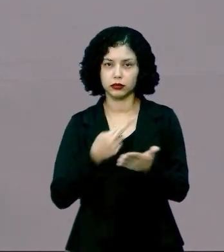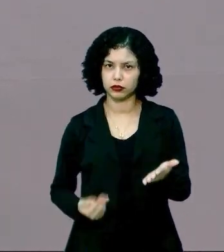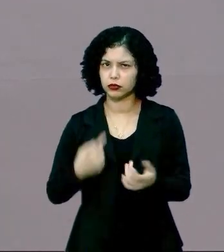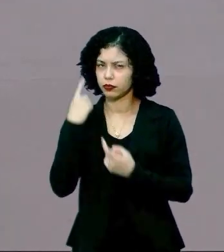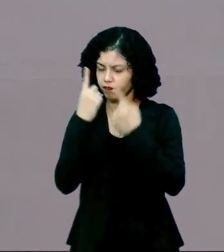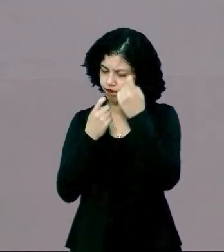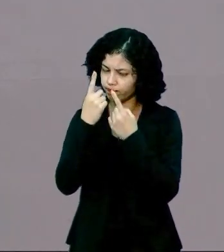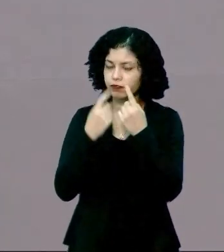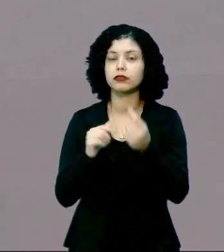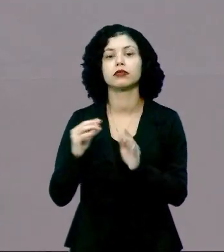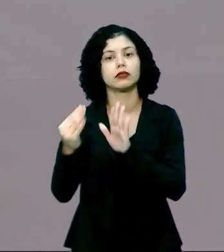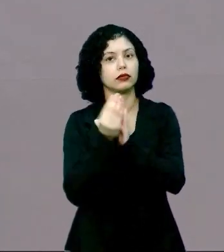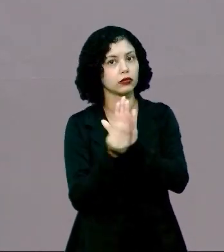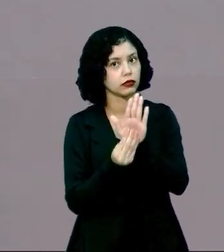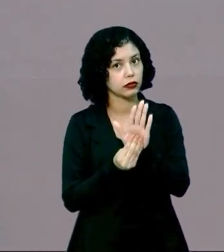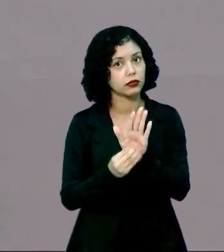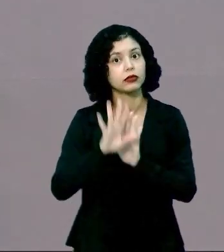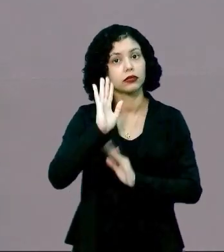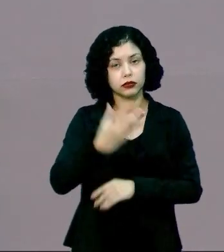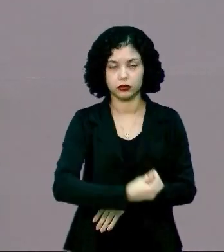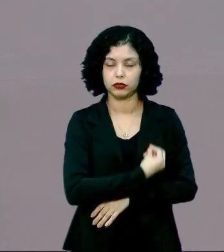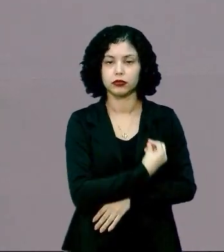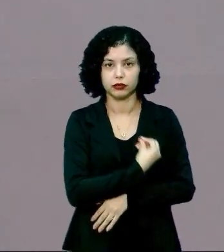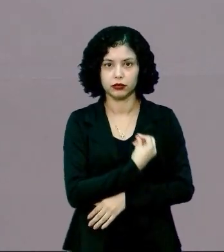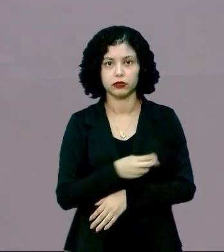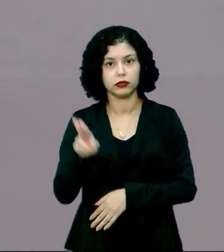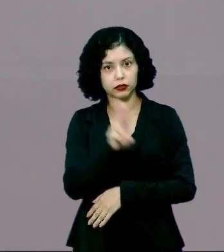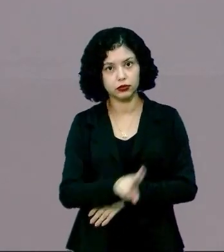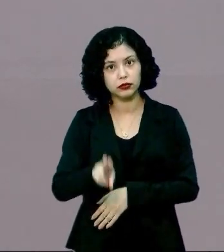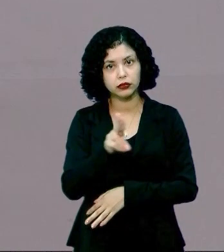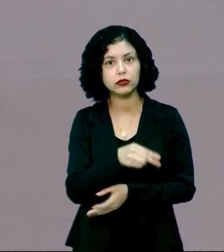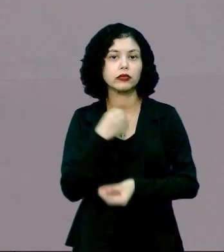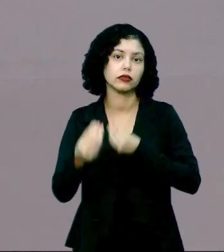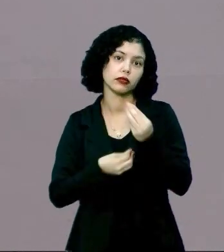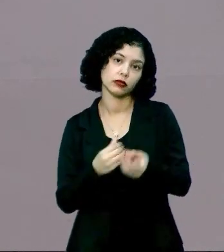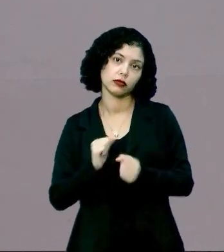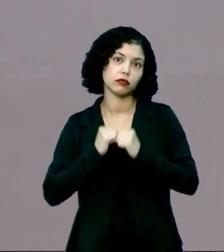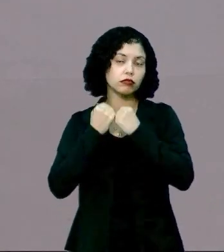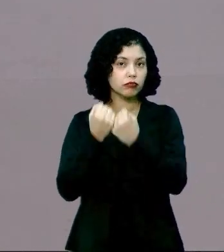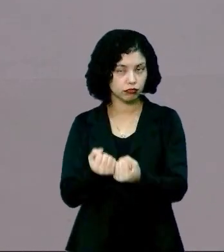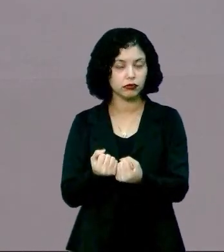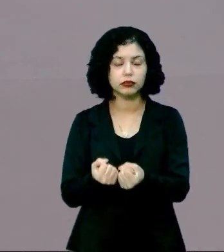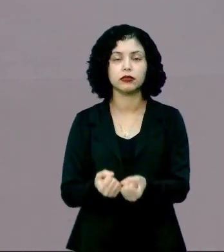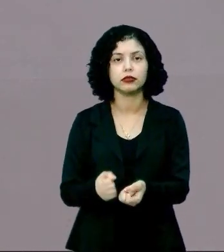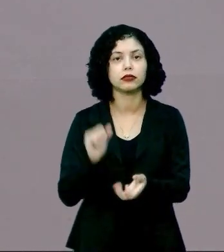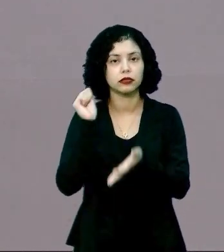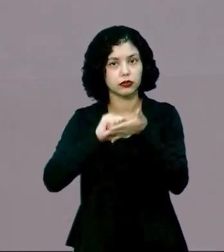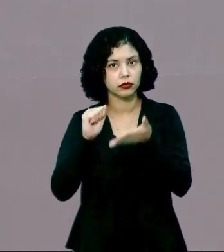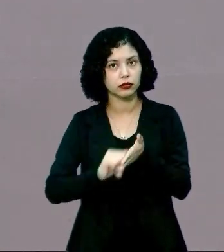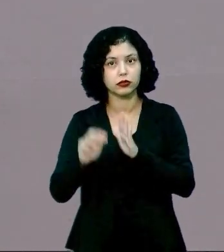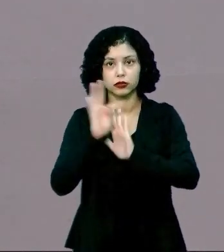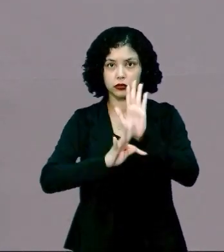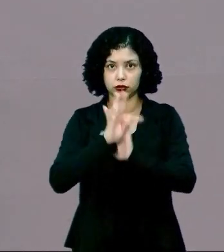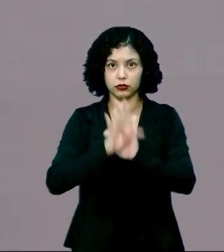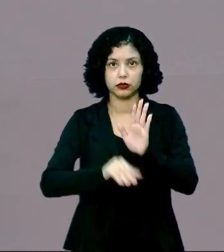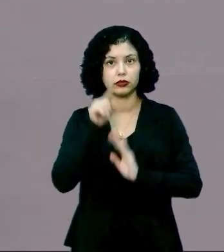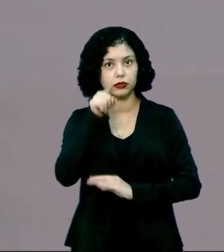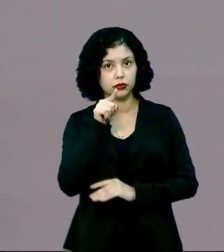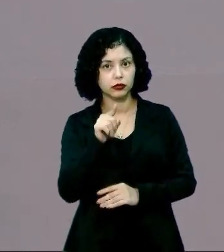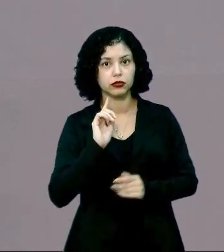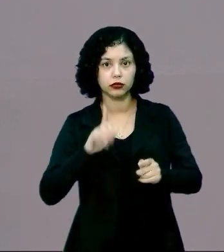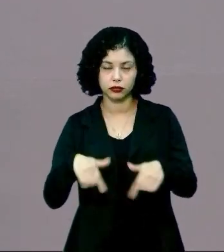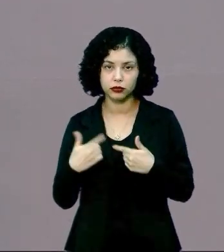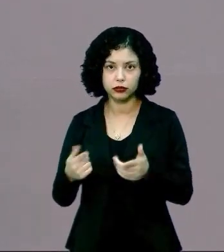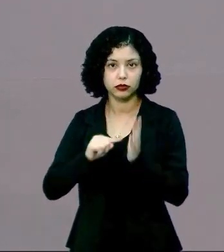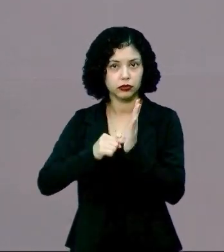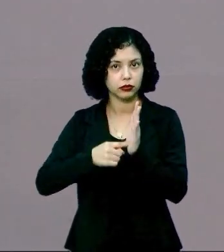se preocupar. Os dados já estarão presentes lá. Você vai usar esse dado como suporte na hora da escrita do seu texto e para você defender o